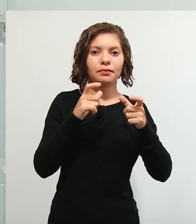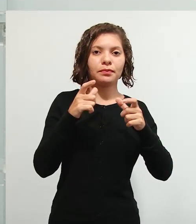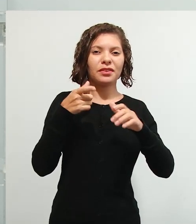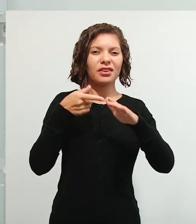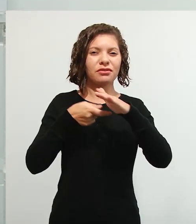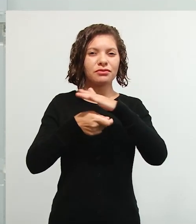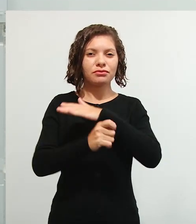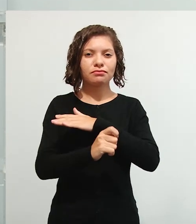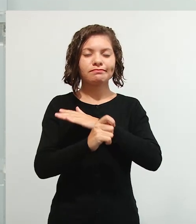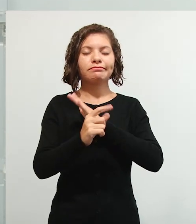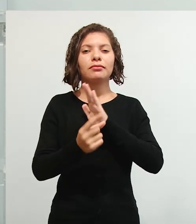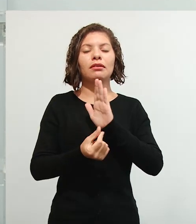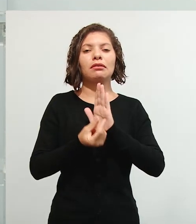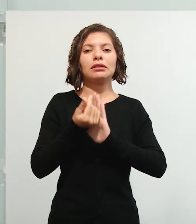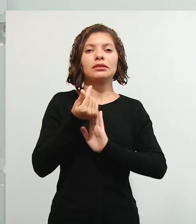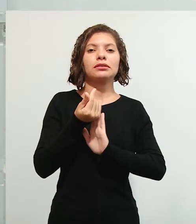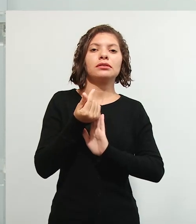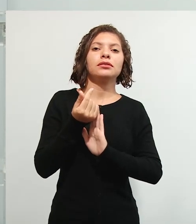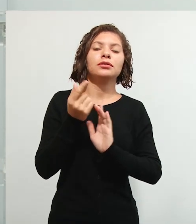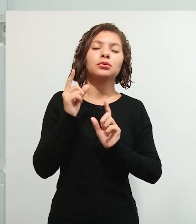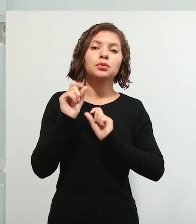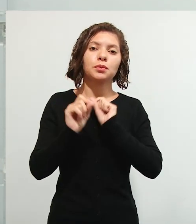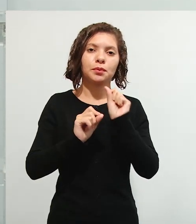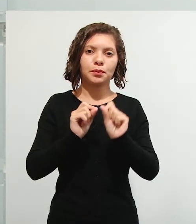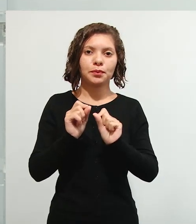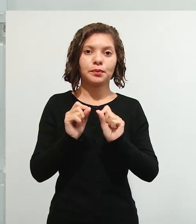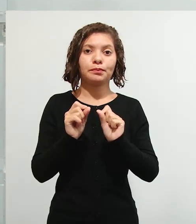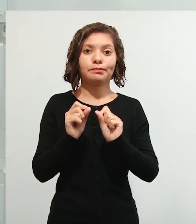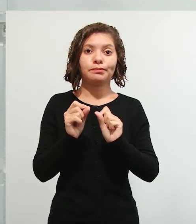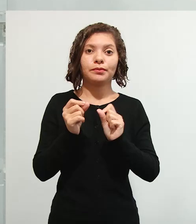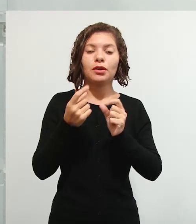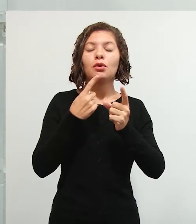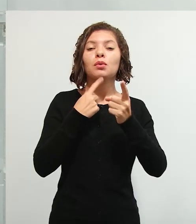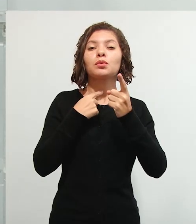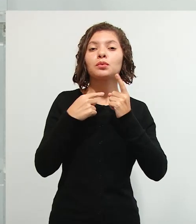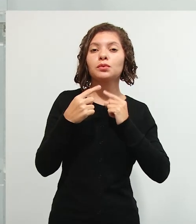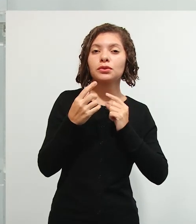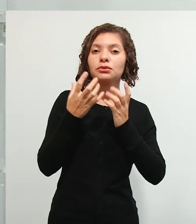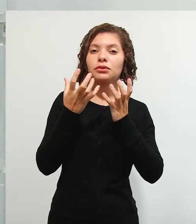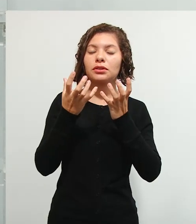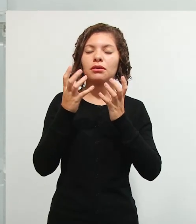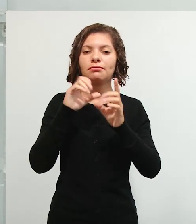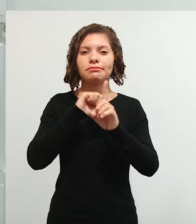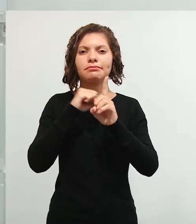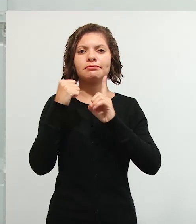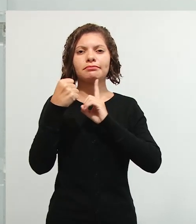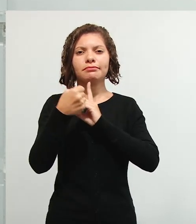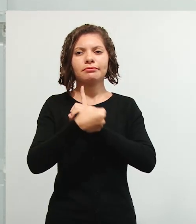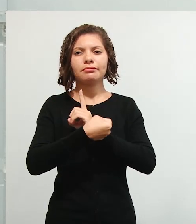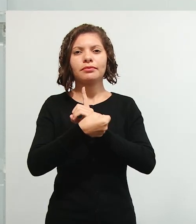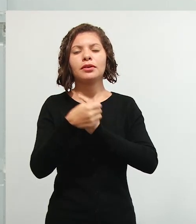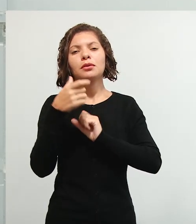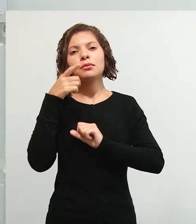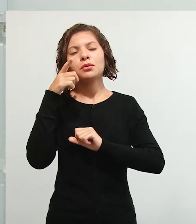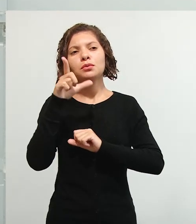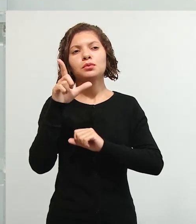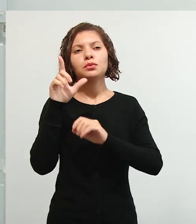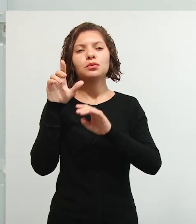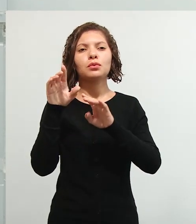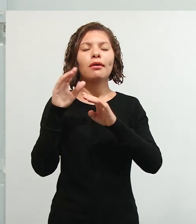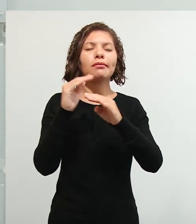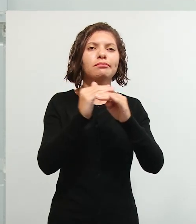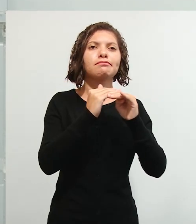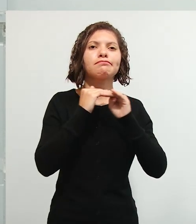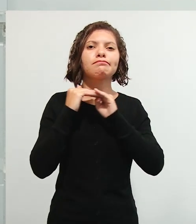investiram muito recurso em busca de uma sociedade que teria conseguido harmonizar